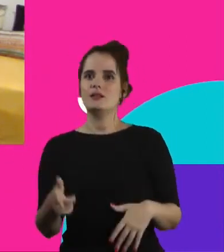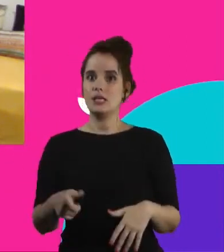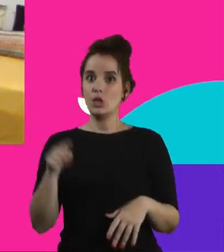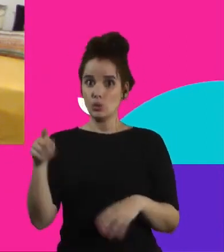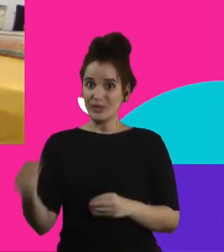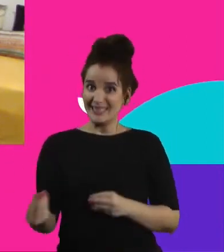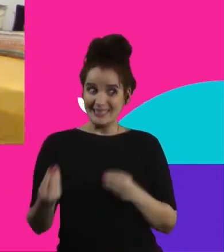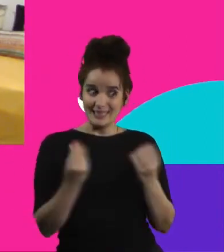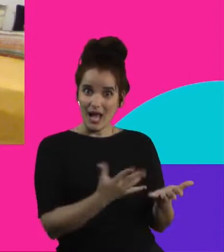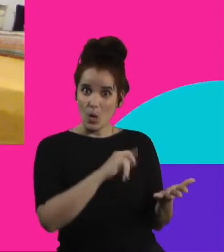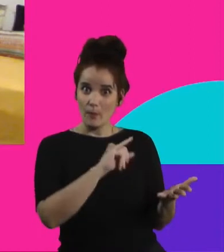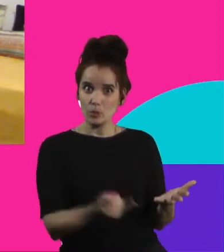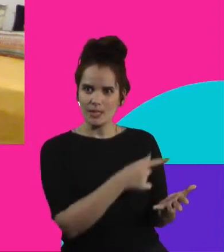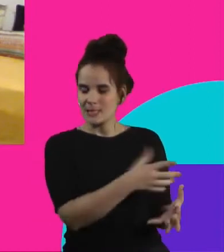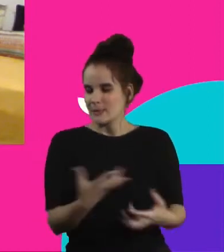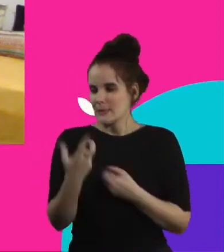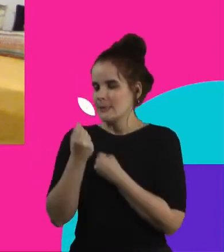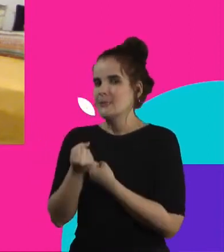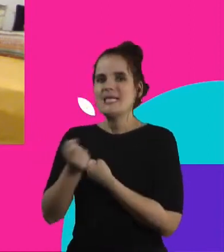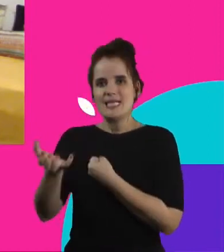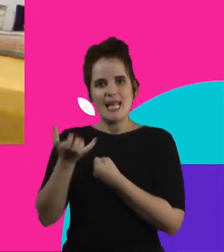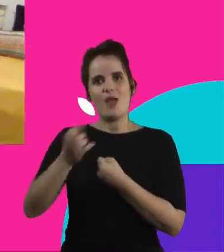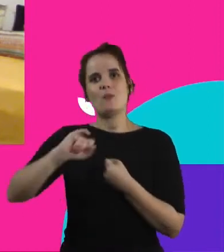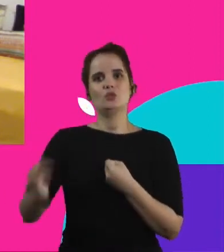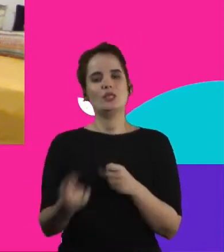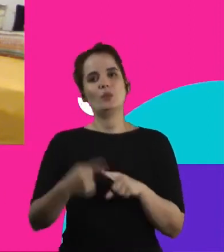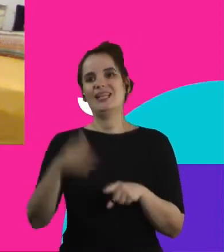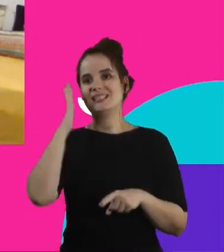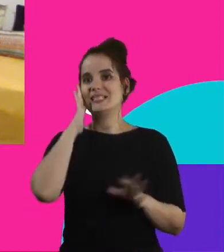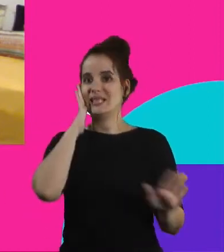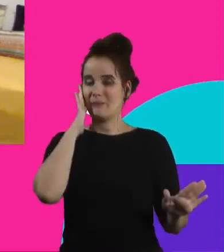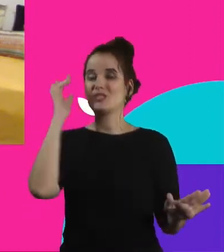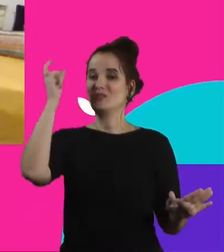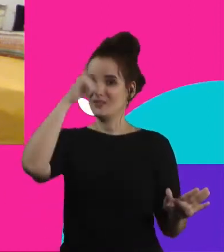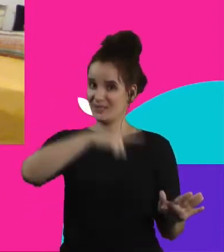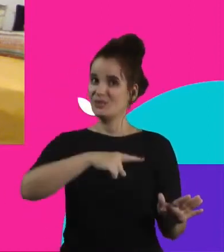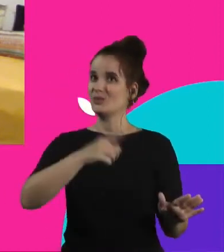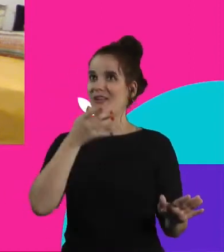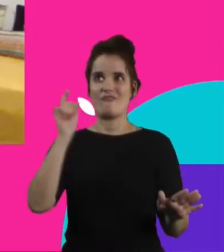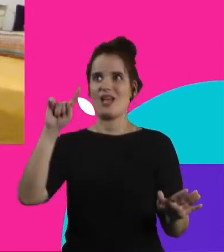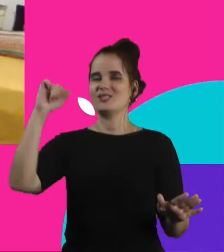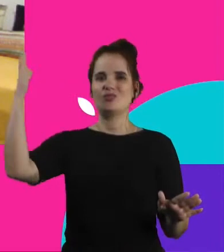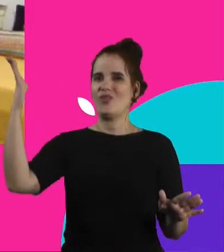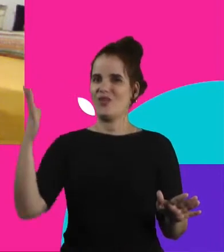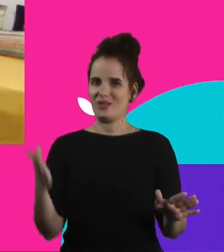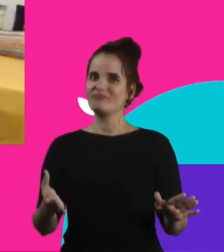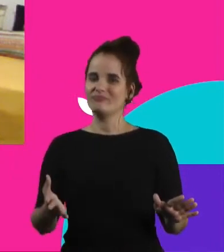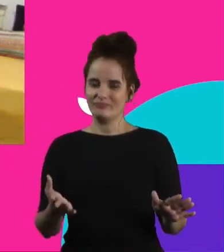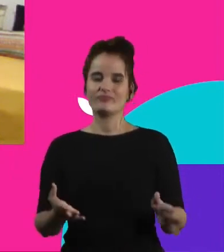dá a oportunidade, elas agarram com muito mais vontade, porque elas sabem que lá fora talvez não seja tão bom assim, em outros